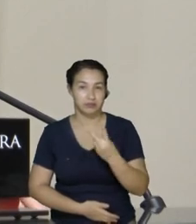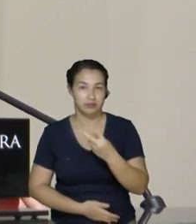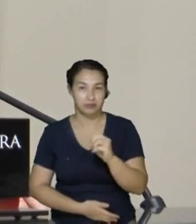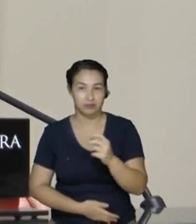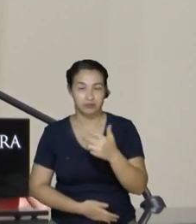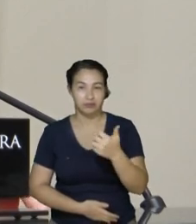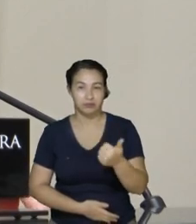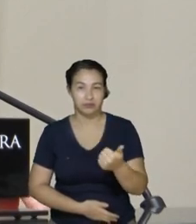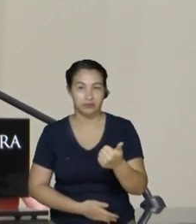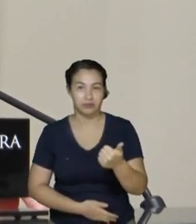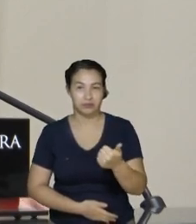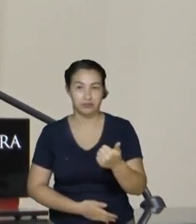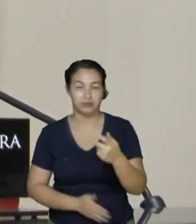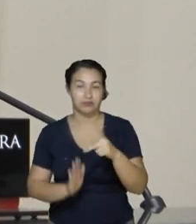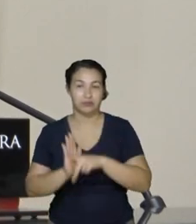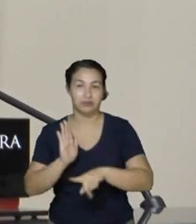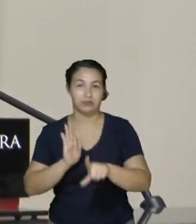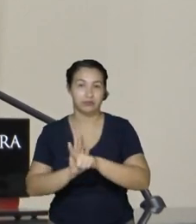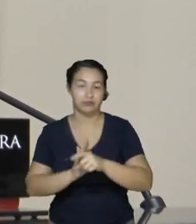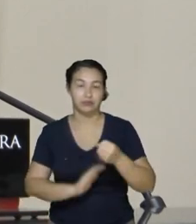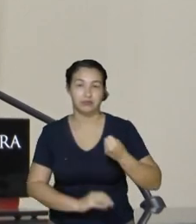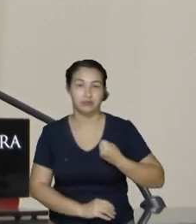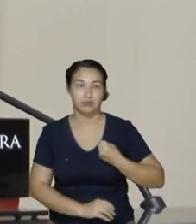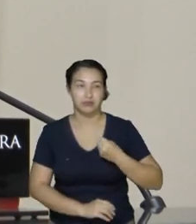735-2021, aposto ao projeto de lei